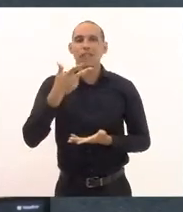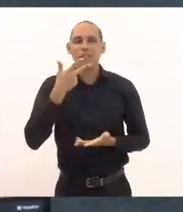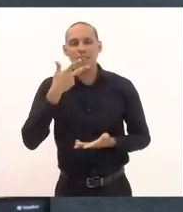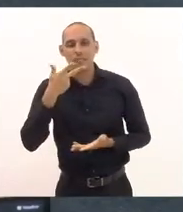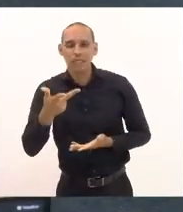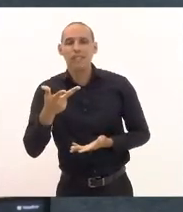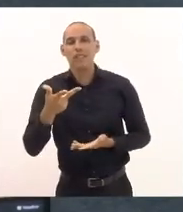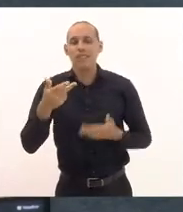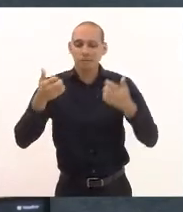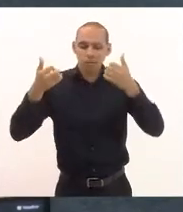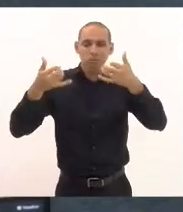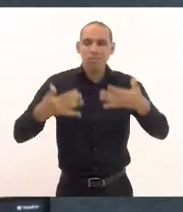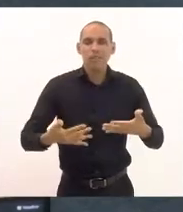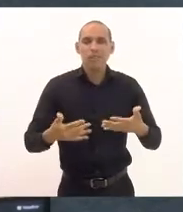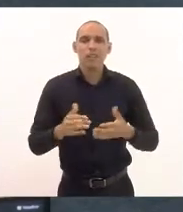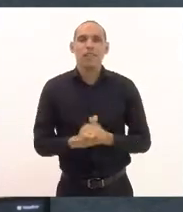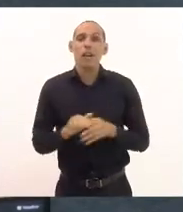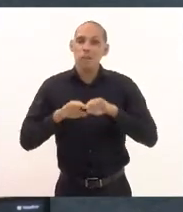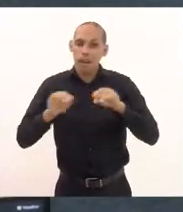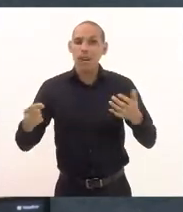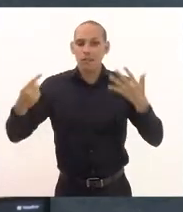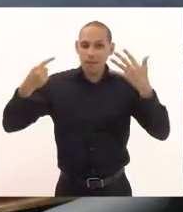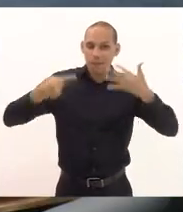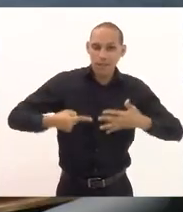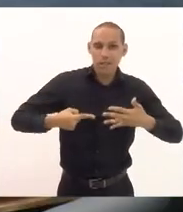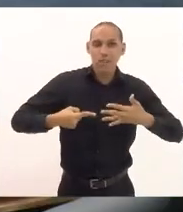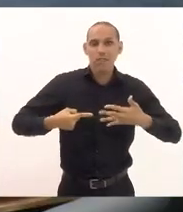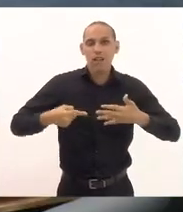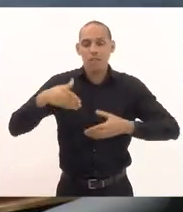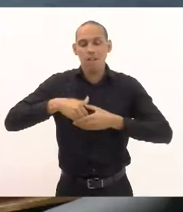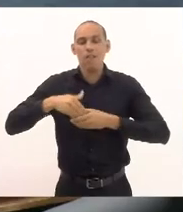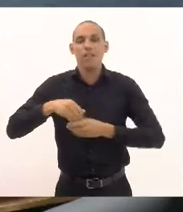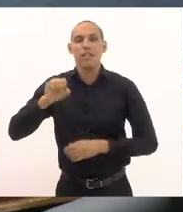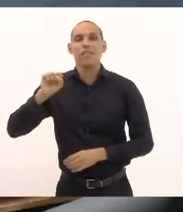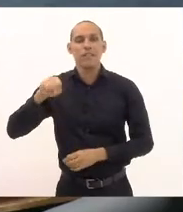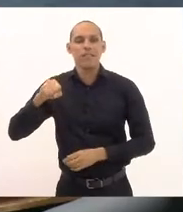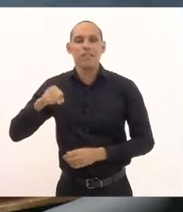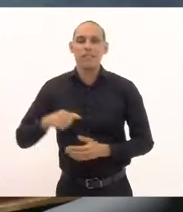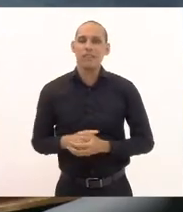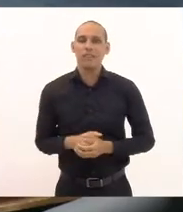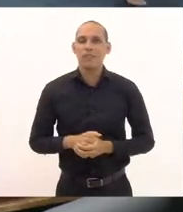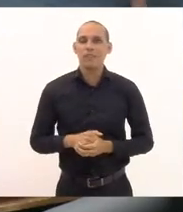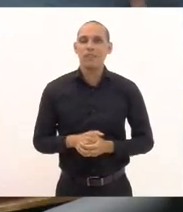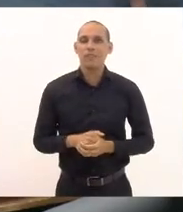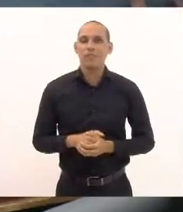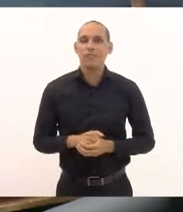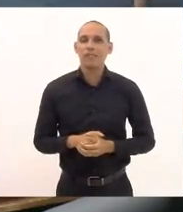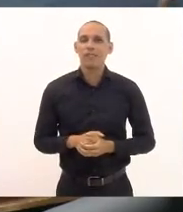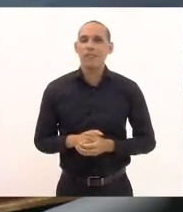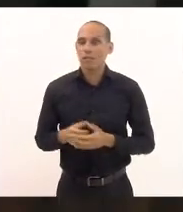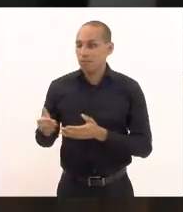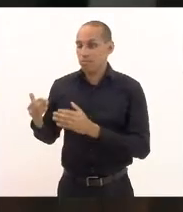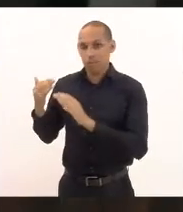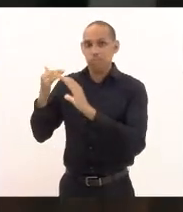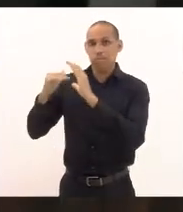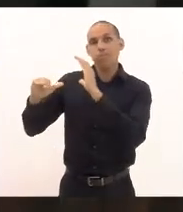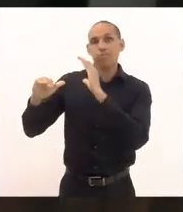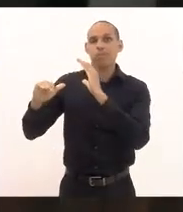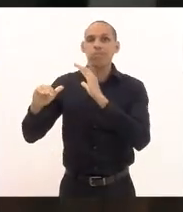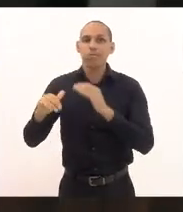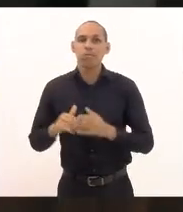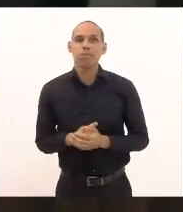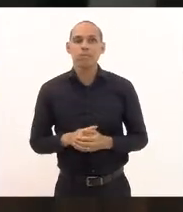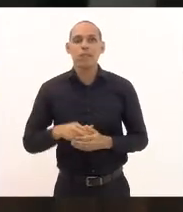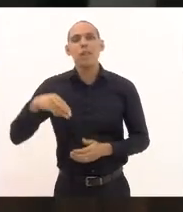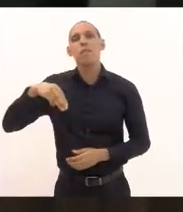presidente, a bancada do PSOL vota sim. Para encaminhar, presidente. Para encaminhar pelo PSB, deputado